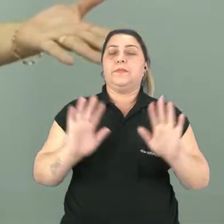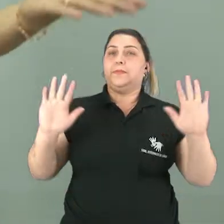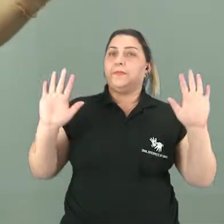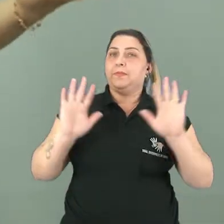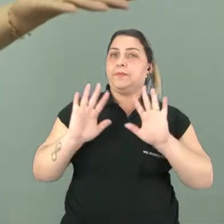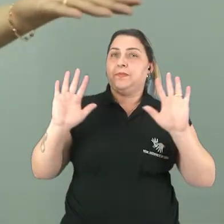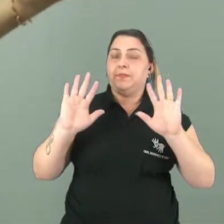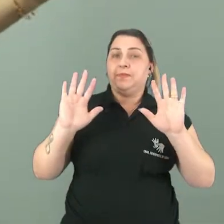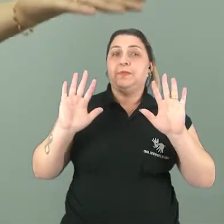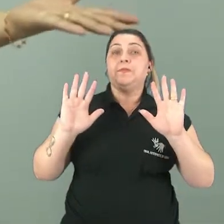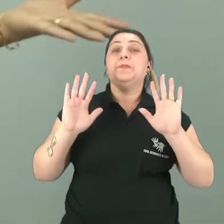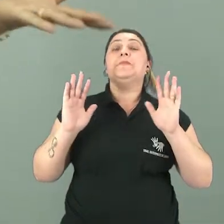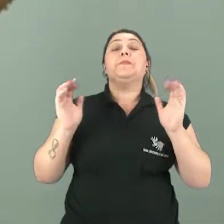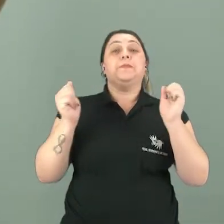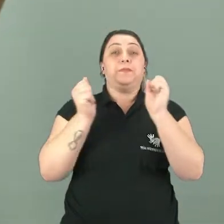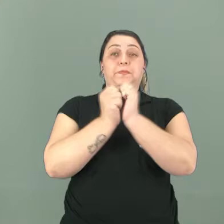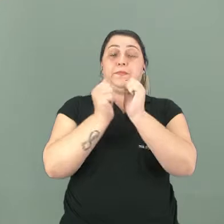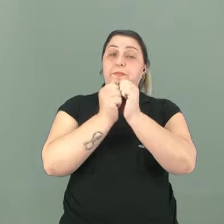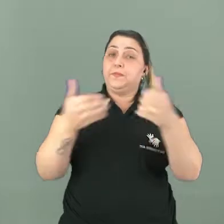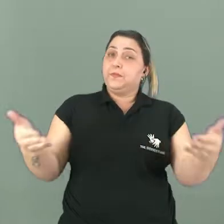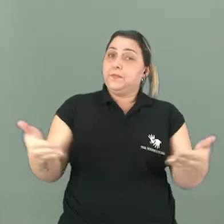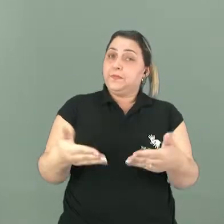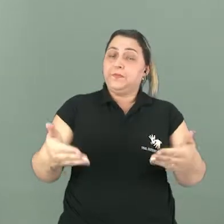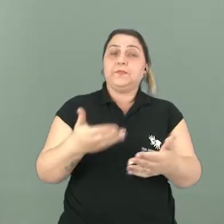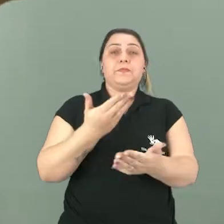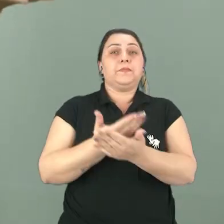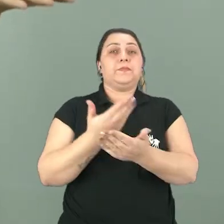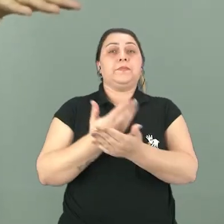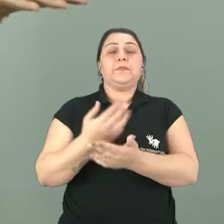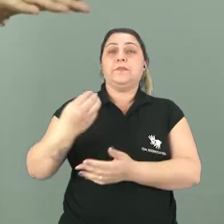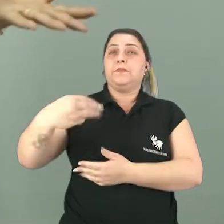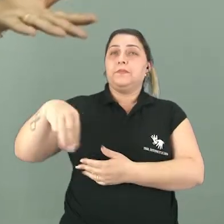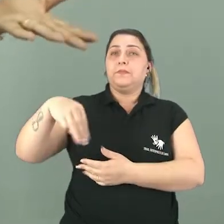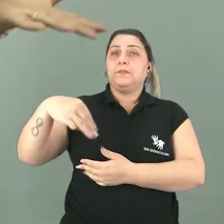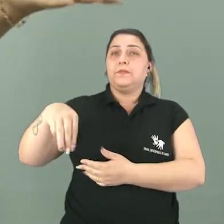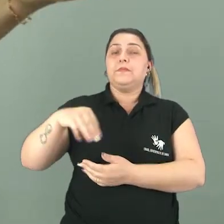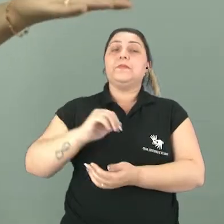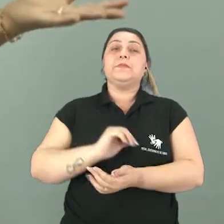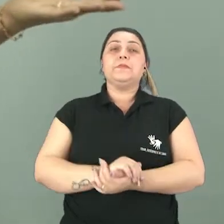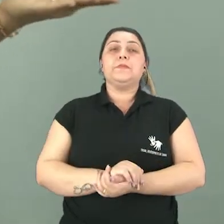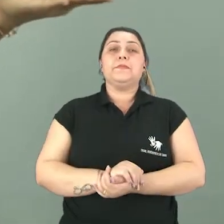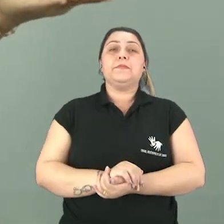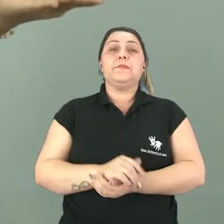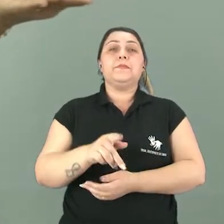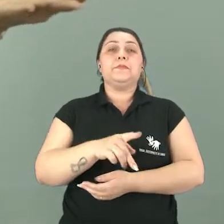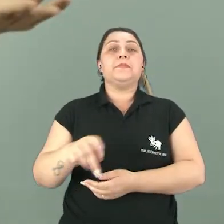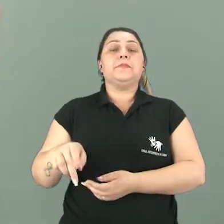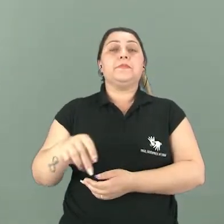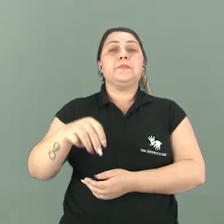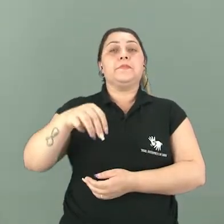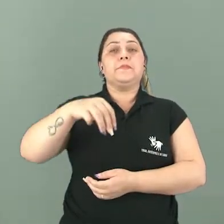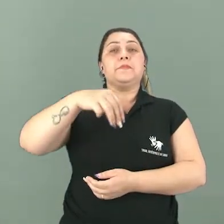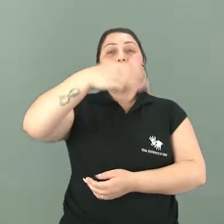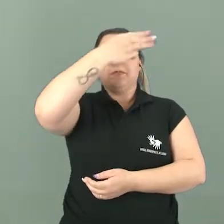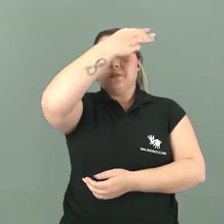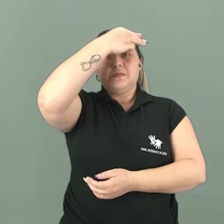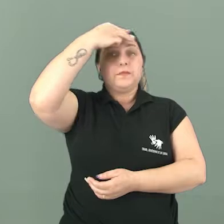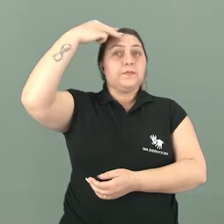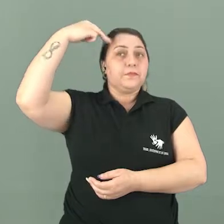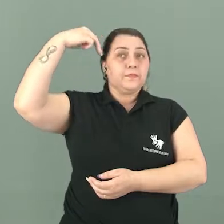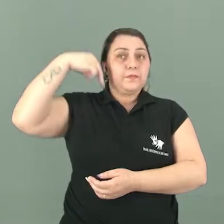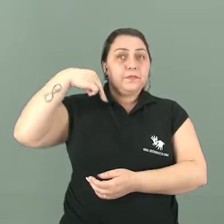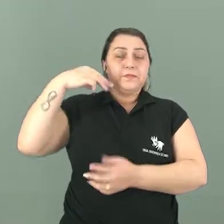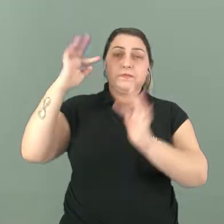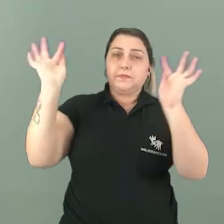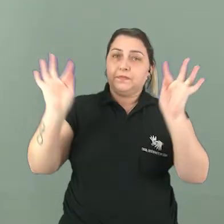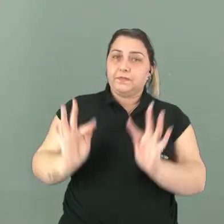Olá, turma! Estamos aqui hoje juntos para mais uma aula de matemática. Isso mesmo, sou a professora Marilane Moraes e estou muito feliz em